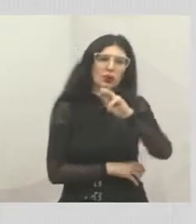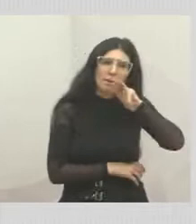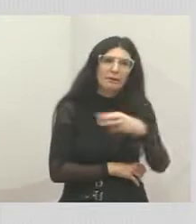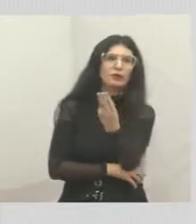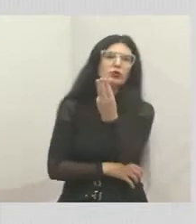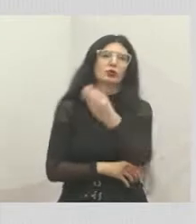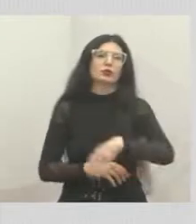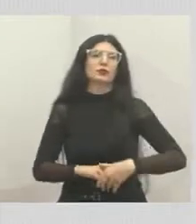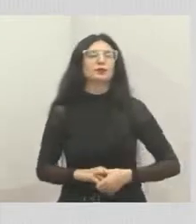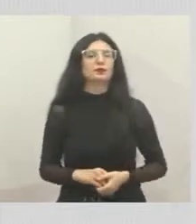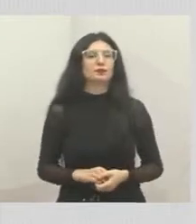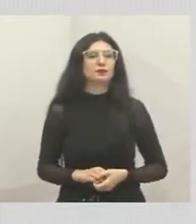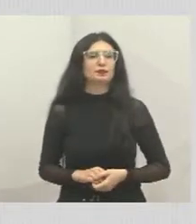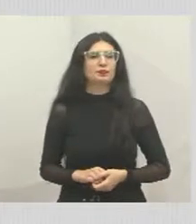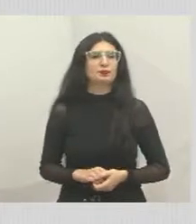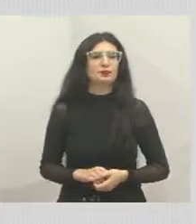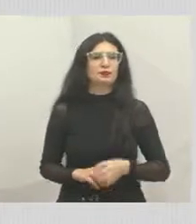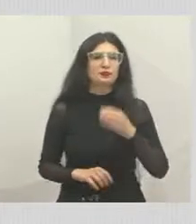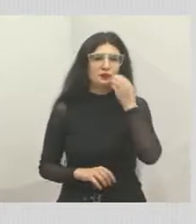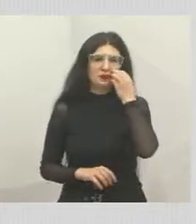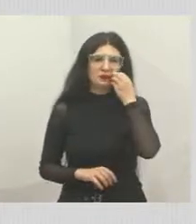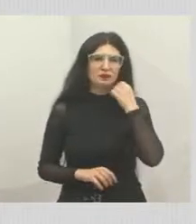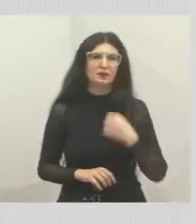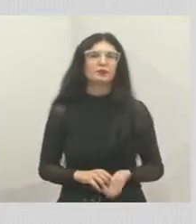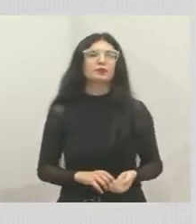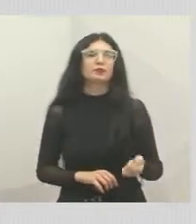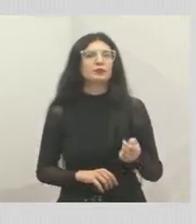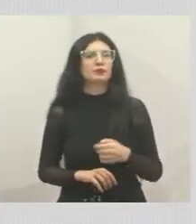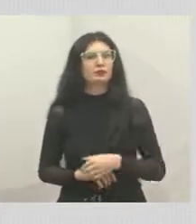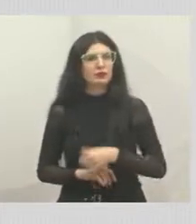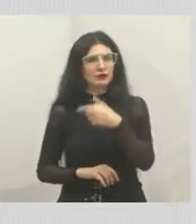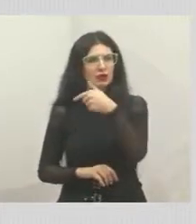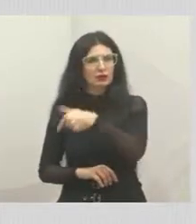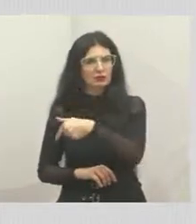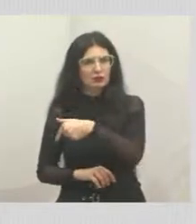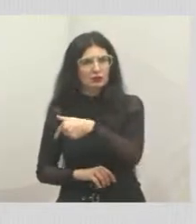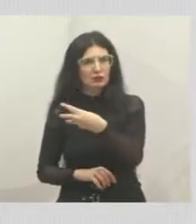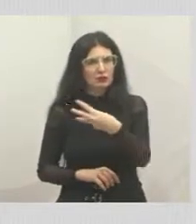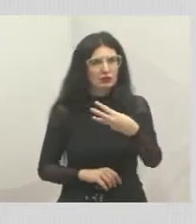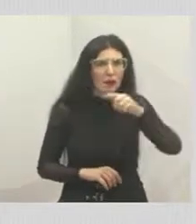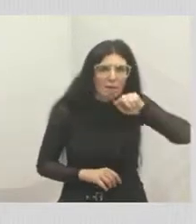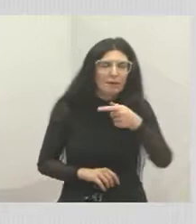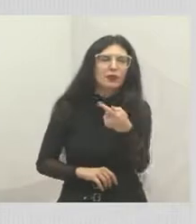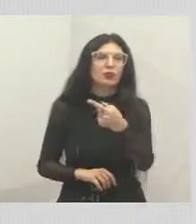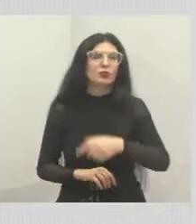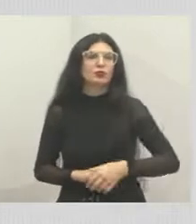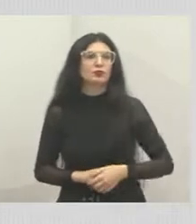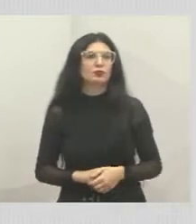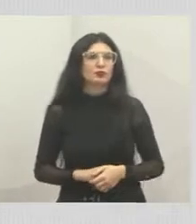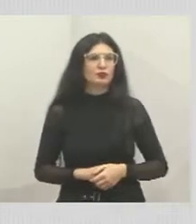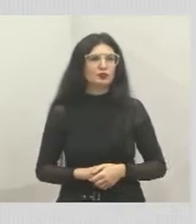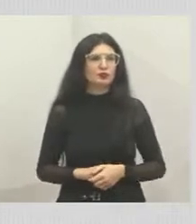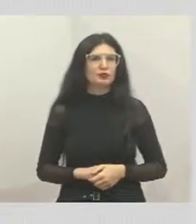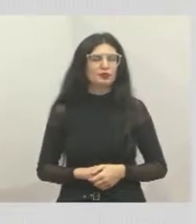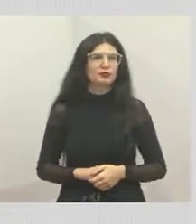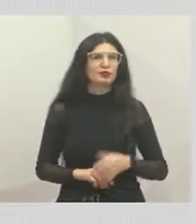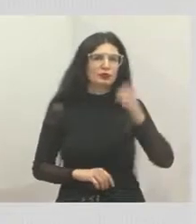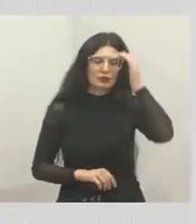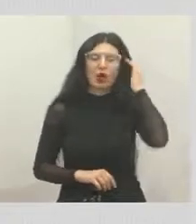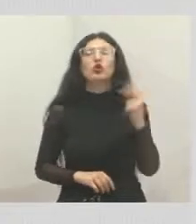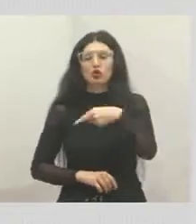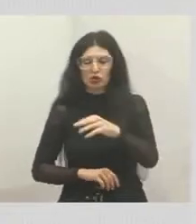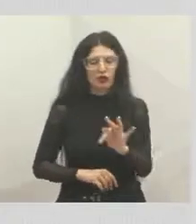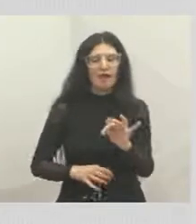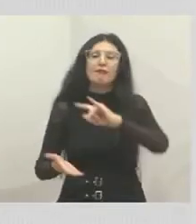38.477.000 e um saldo ainda remanescente de 733.000. Agora, abaixo, temos